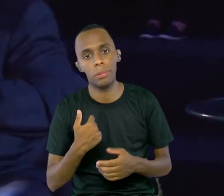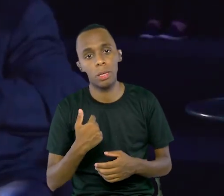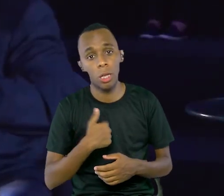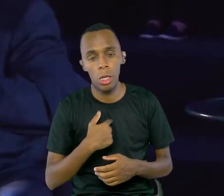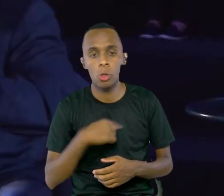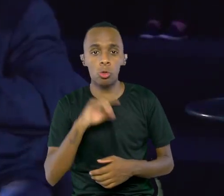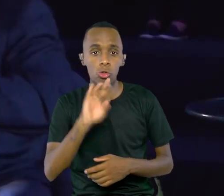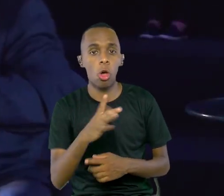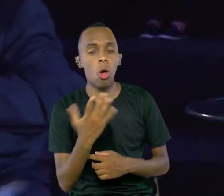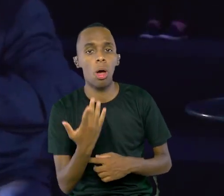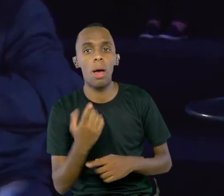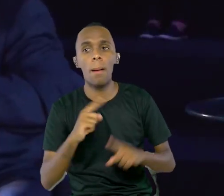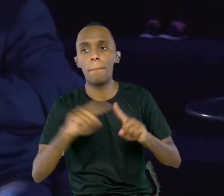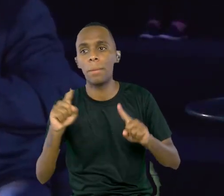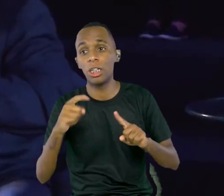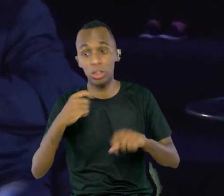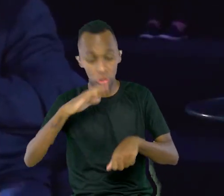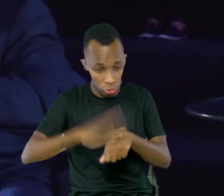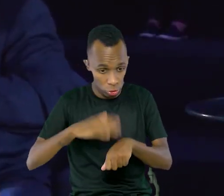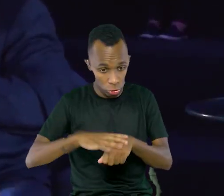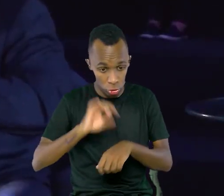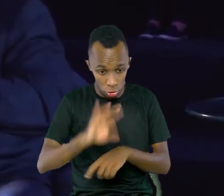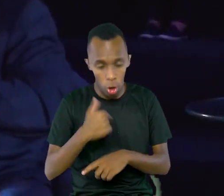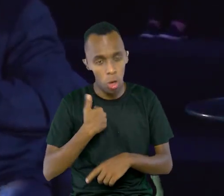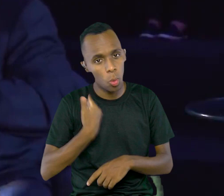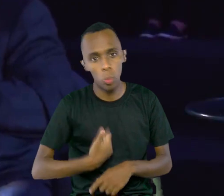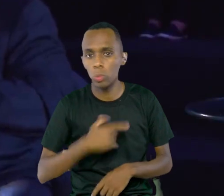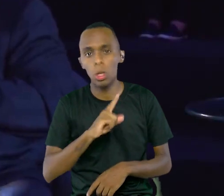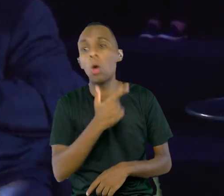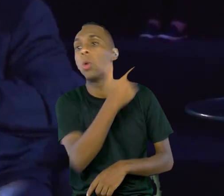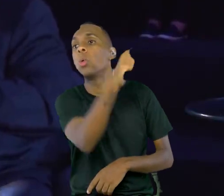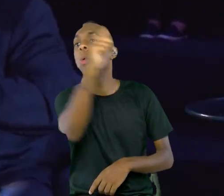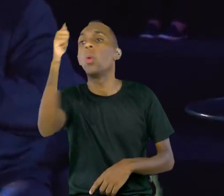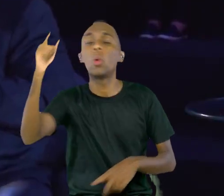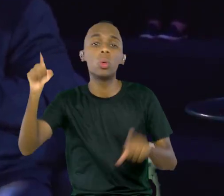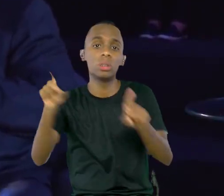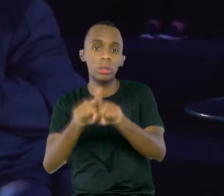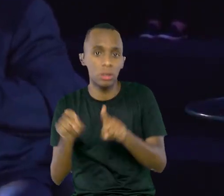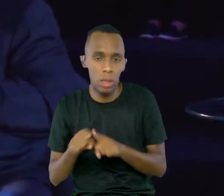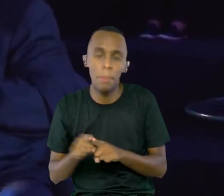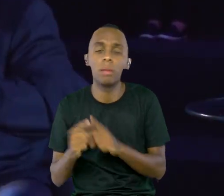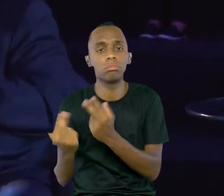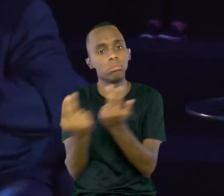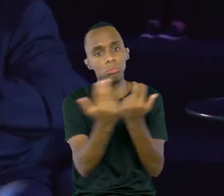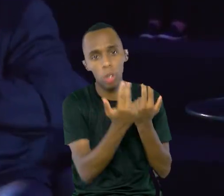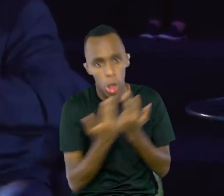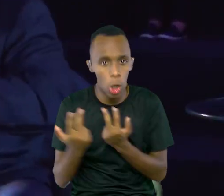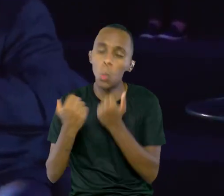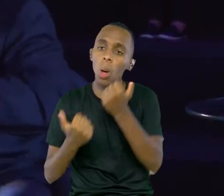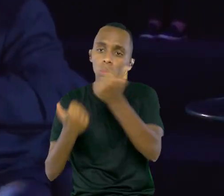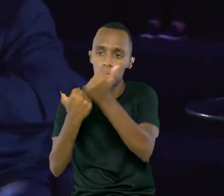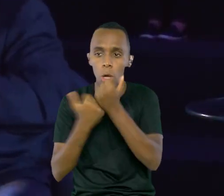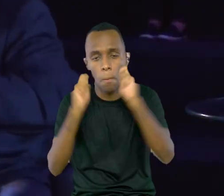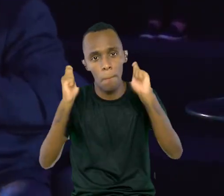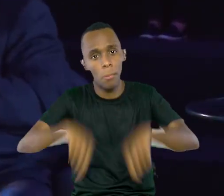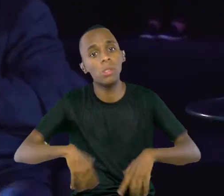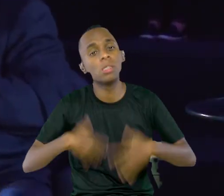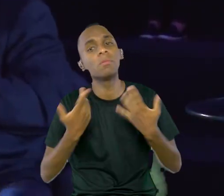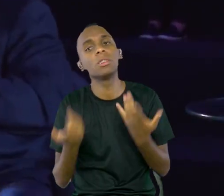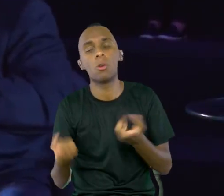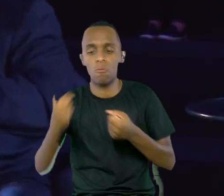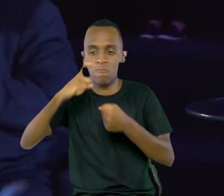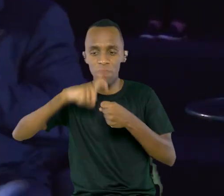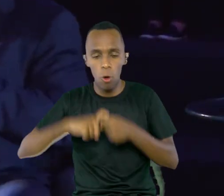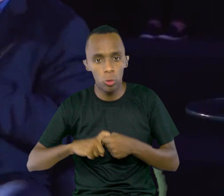que nem que eu, só eu, mas não sou só eu que sou assim. Todo mundo é que nem que eu, só eu. E nessa